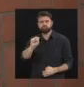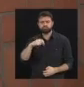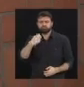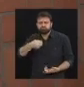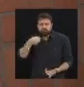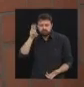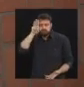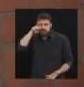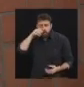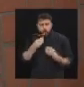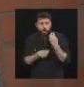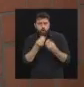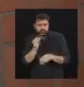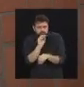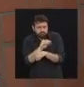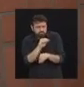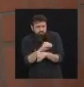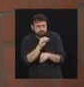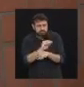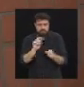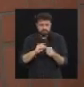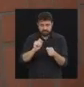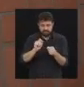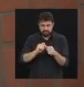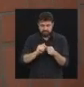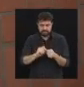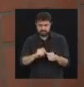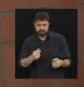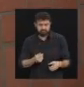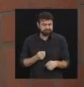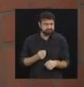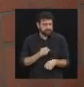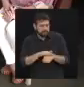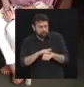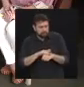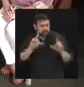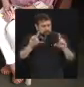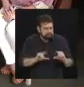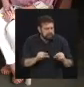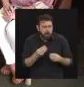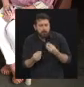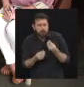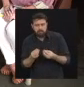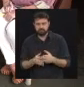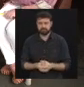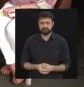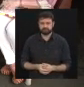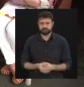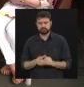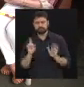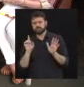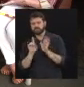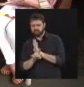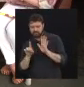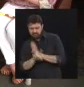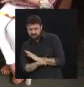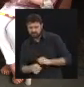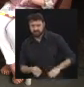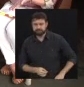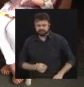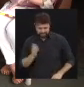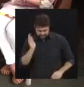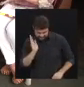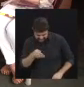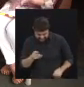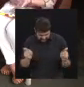feito para amenizá-la, né, os tratamentos e tal. E você consegue